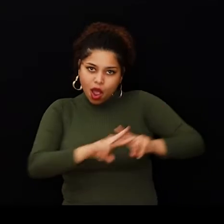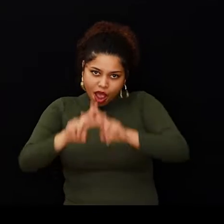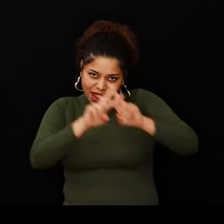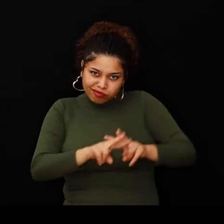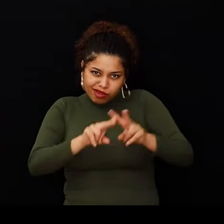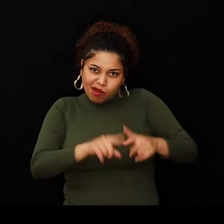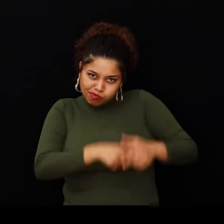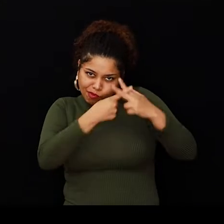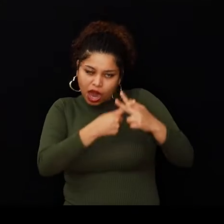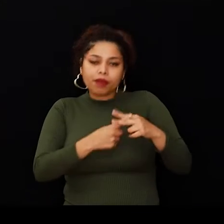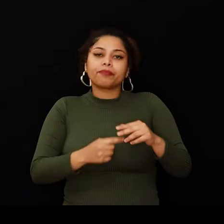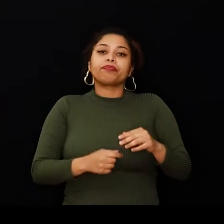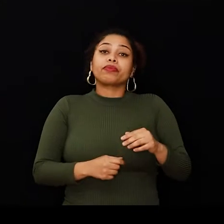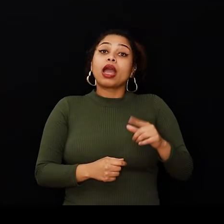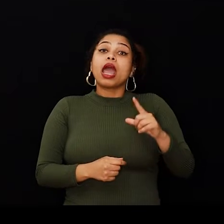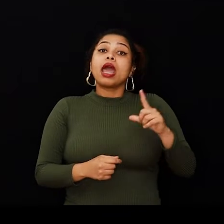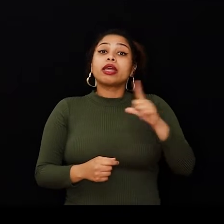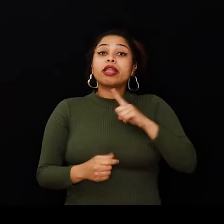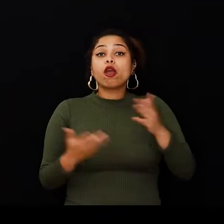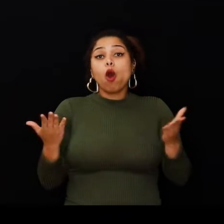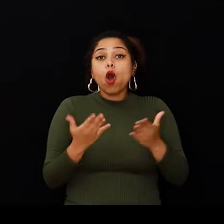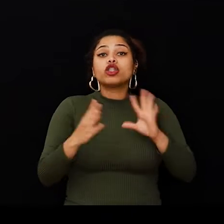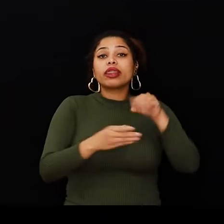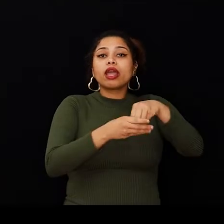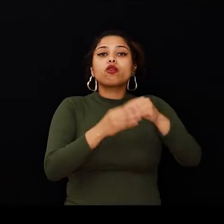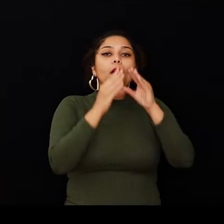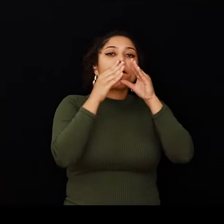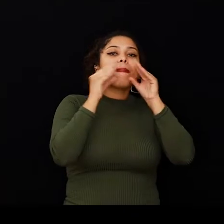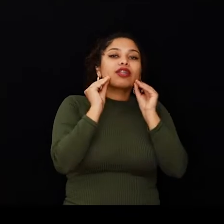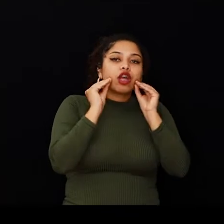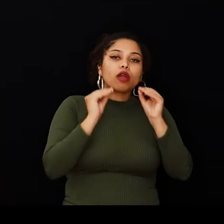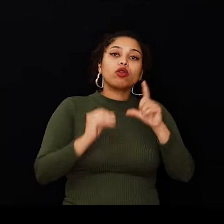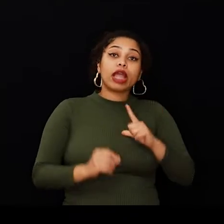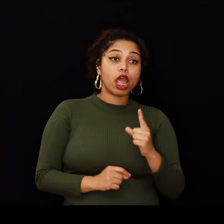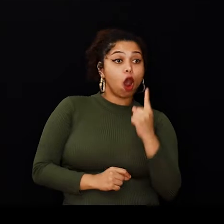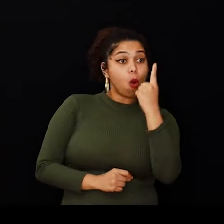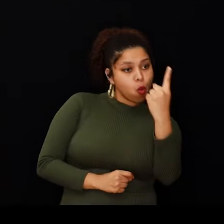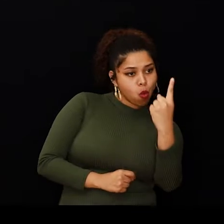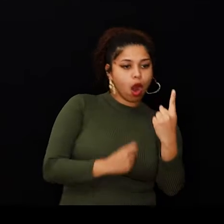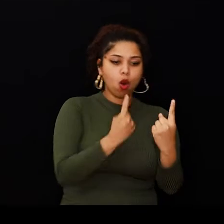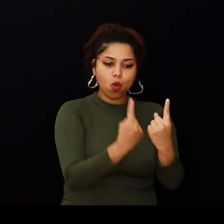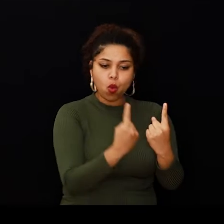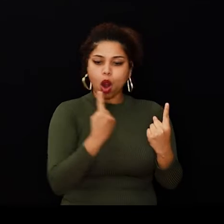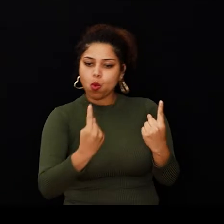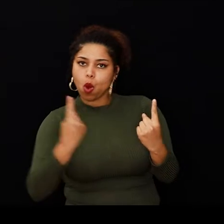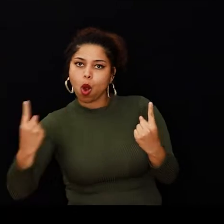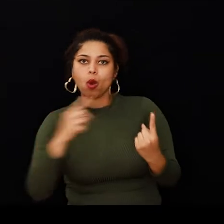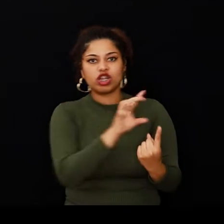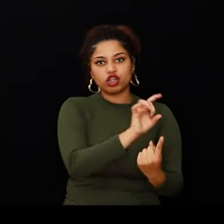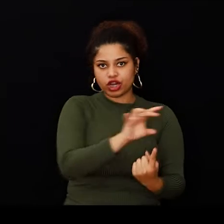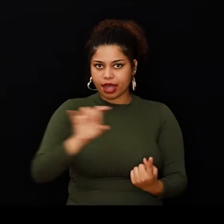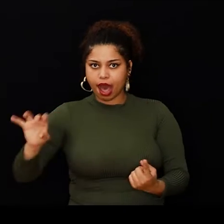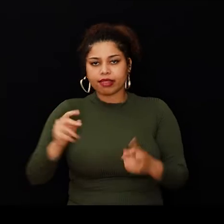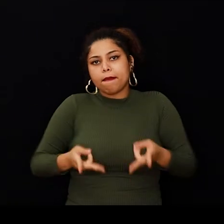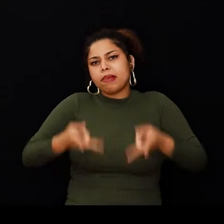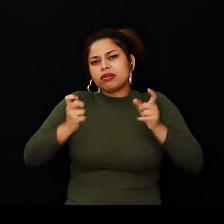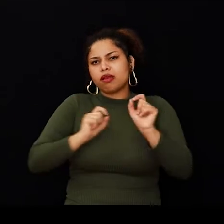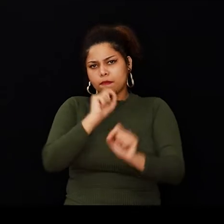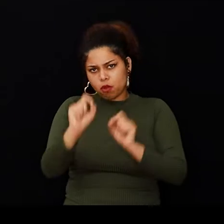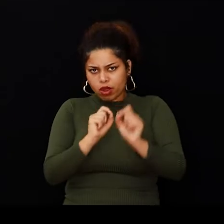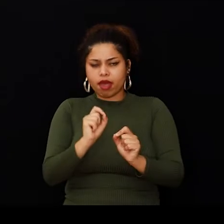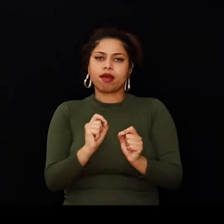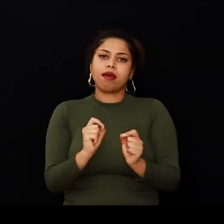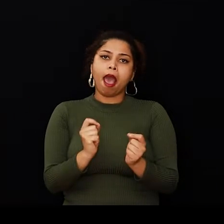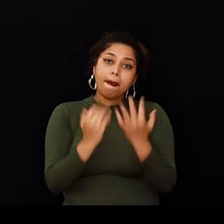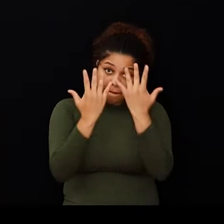de manuscritos que a gente tem hoje do Machado, a gente tem uma única versão. Então, o que a gente vê é que esses